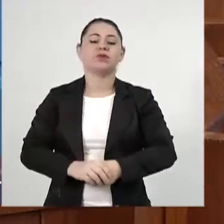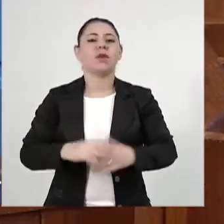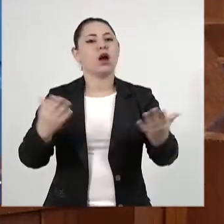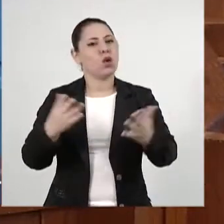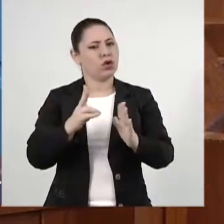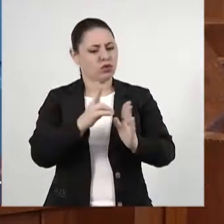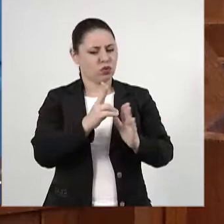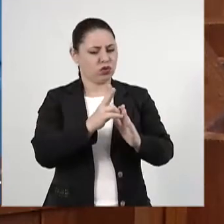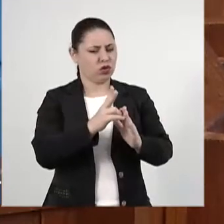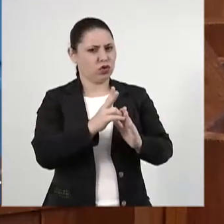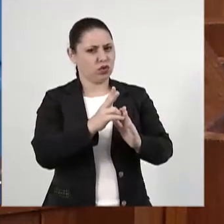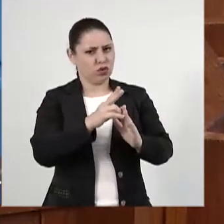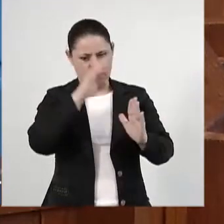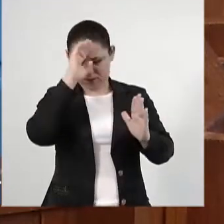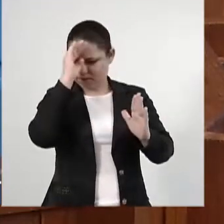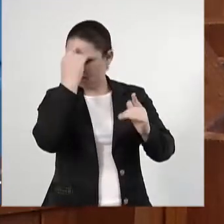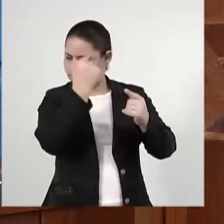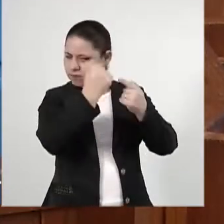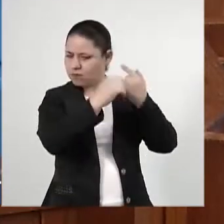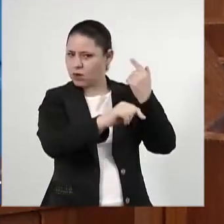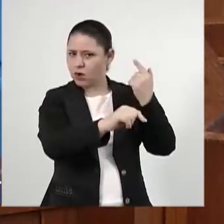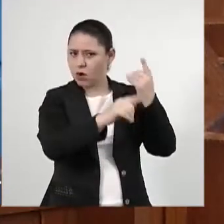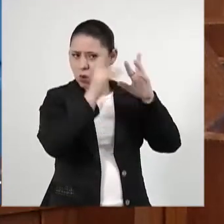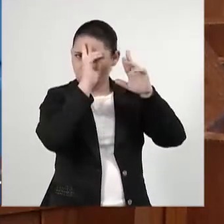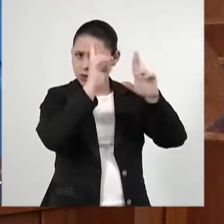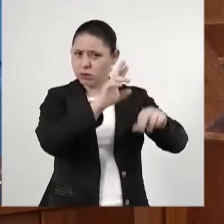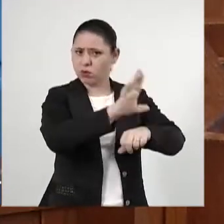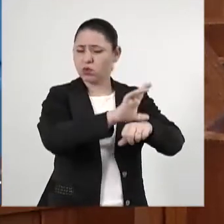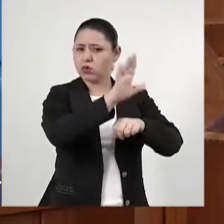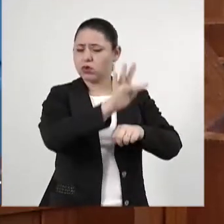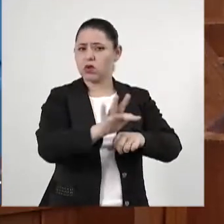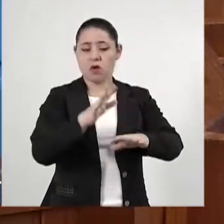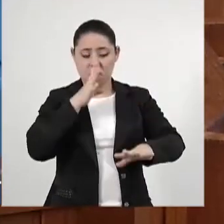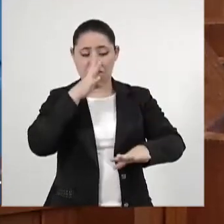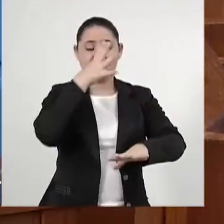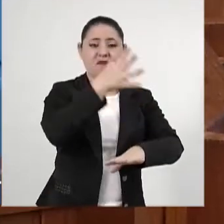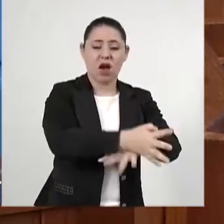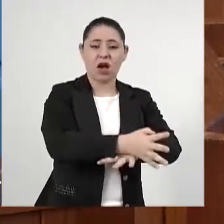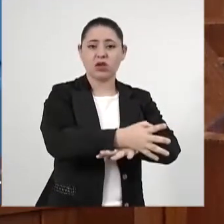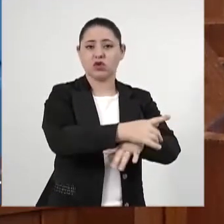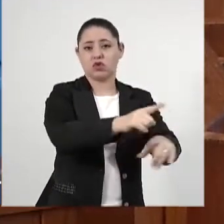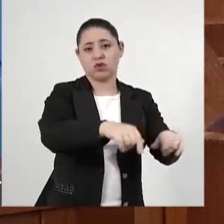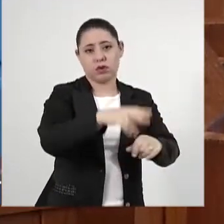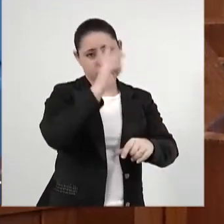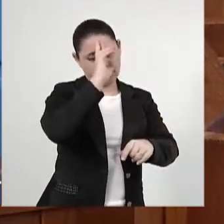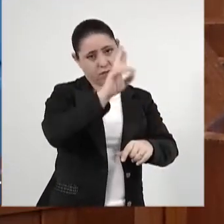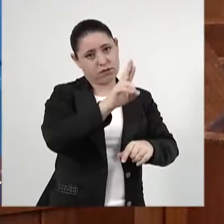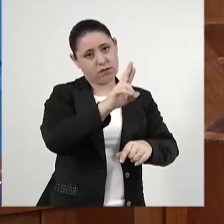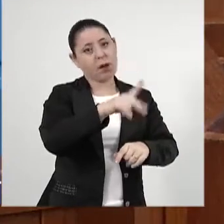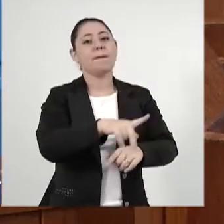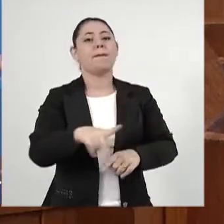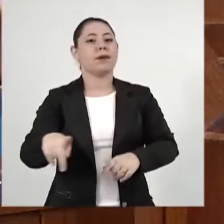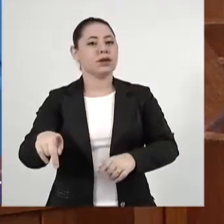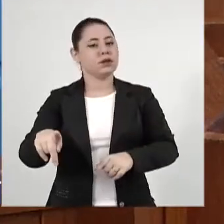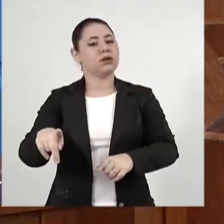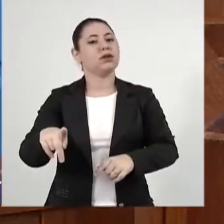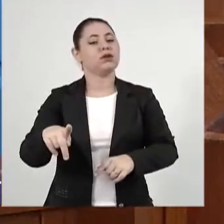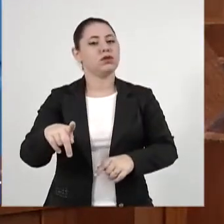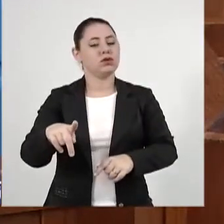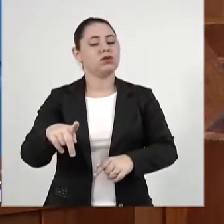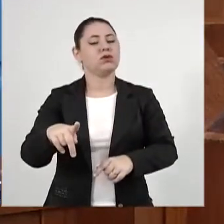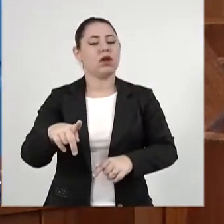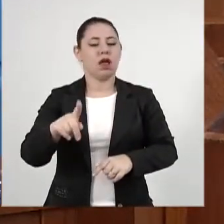a Constituição e que invade propriedade privada, eu acho que o presidente da República está certo. Concordo